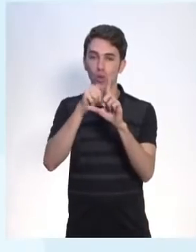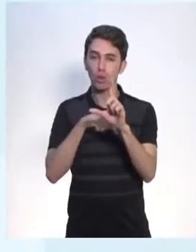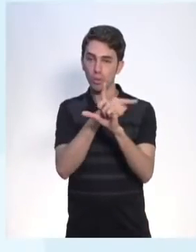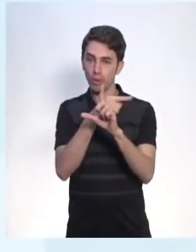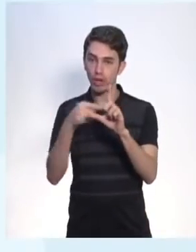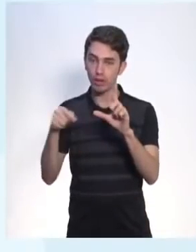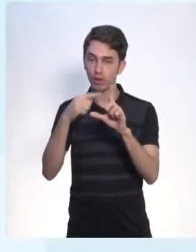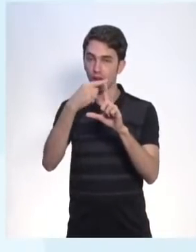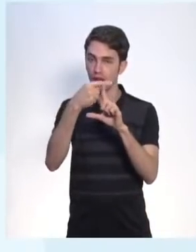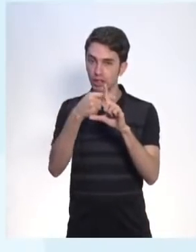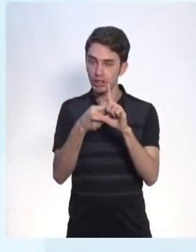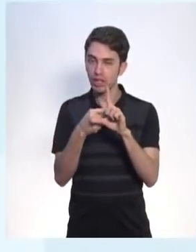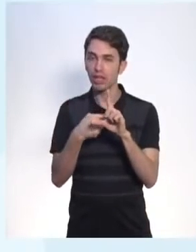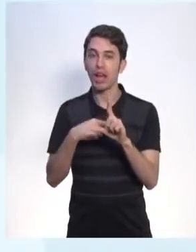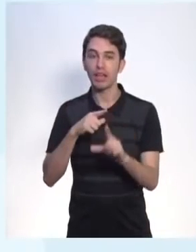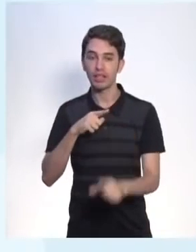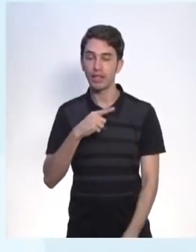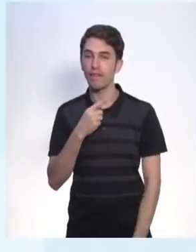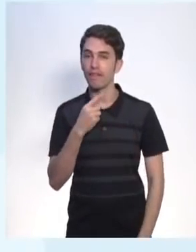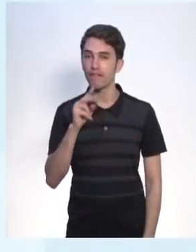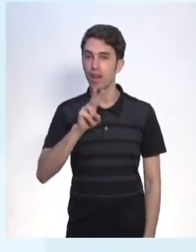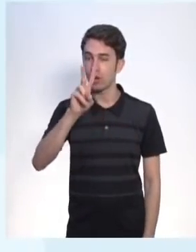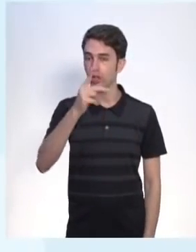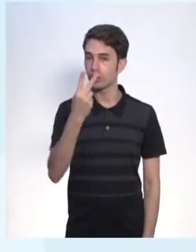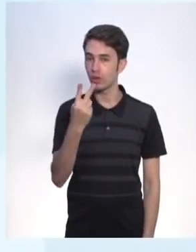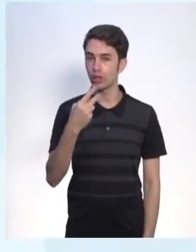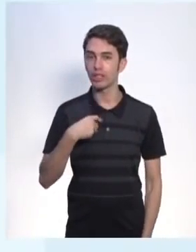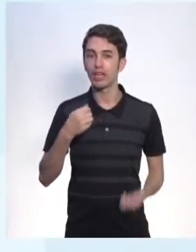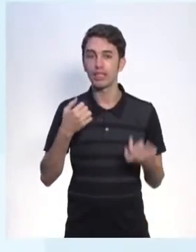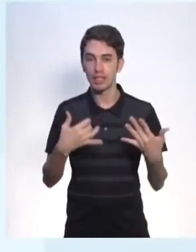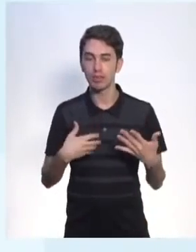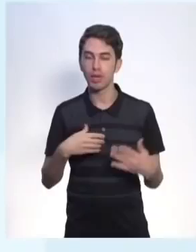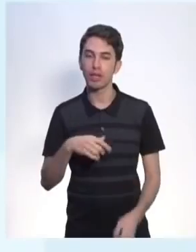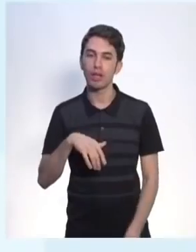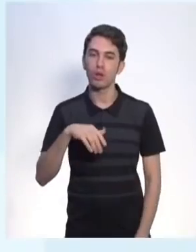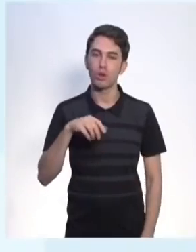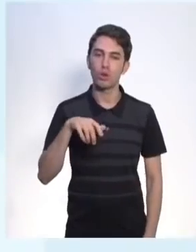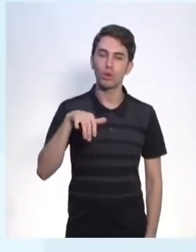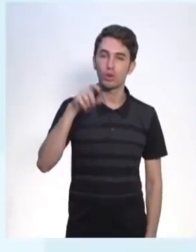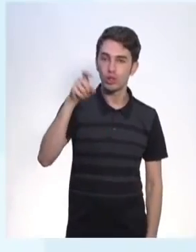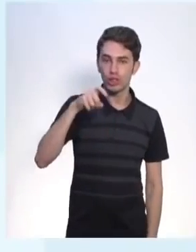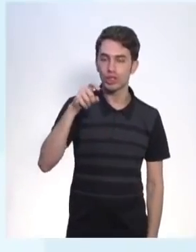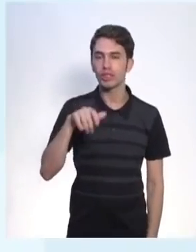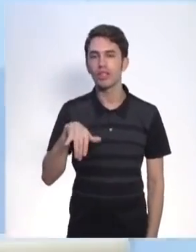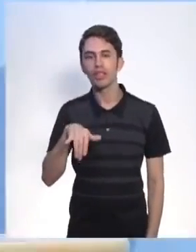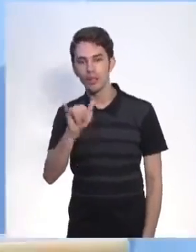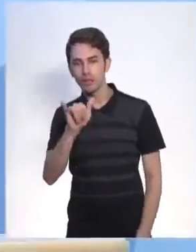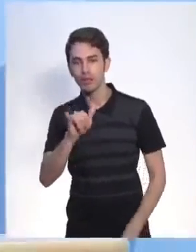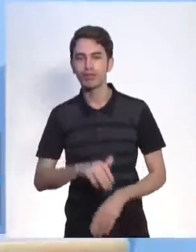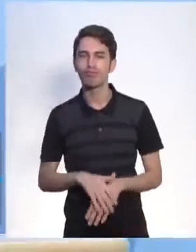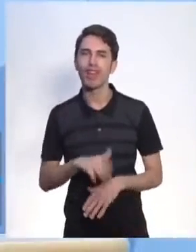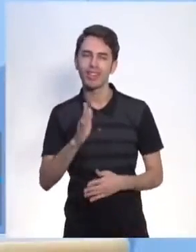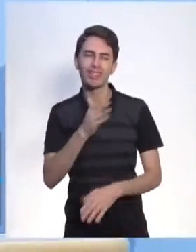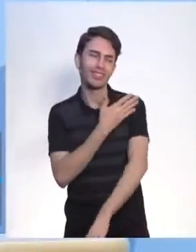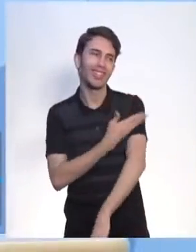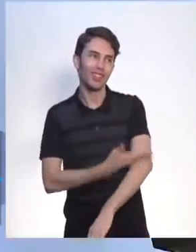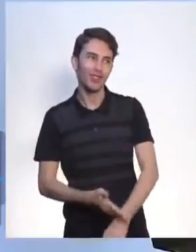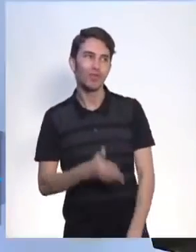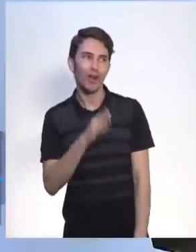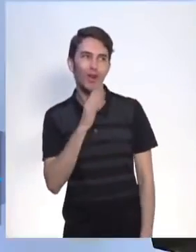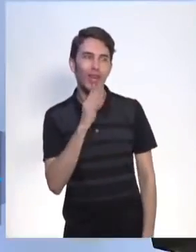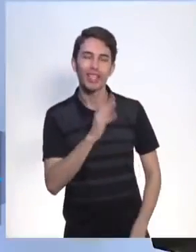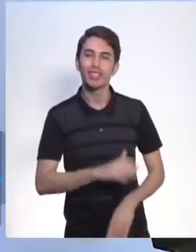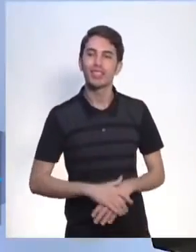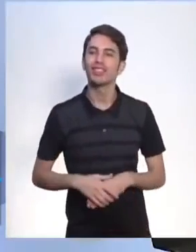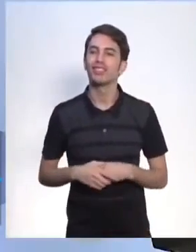valores. Que a gente chamamos de x e y, beleza? Beleza. Isso aí você já conhece, né? Isso sim, já estou acostumada. Beleza. Então, dessa